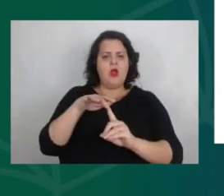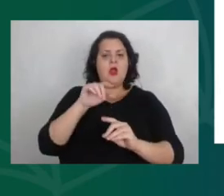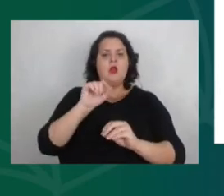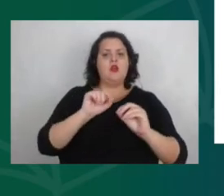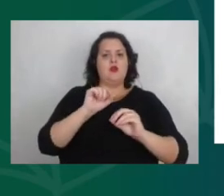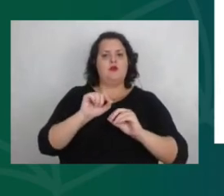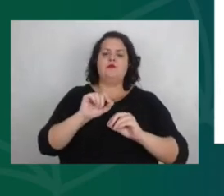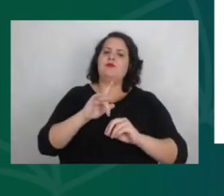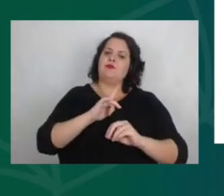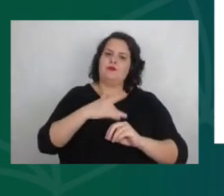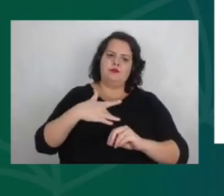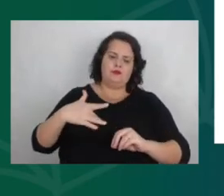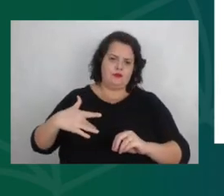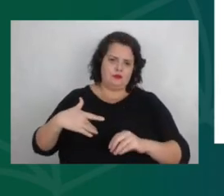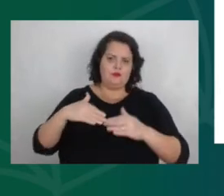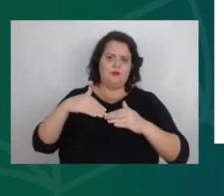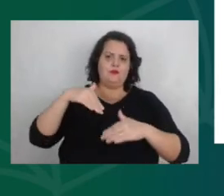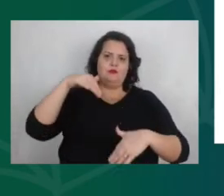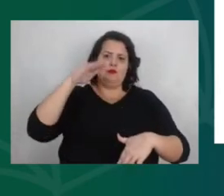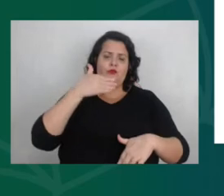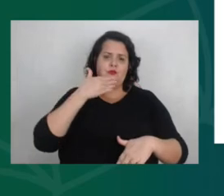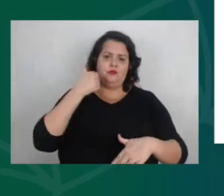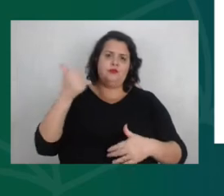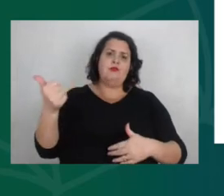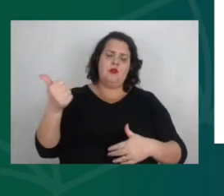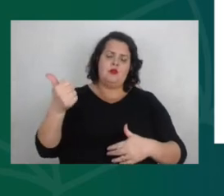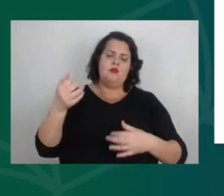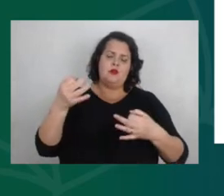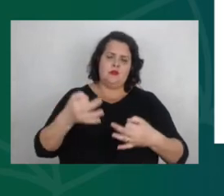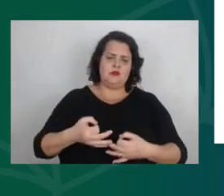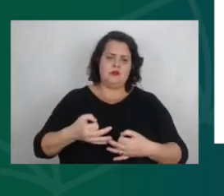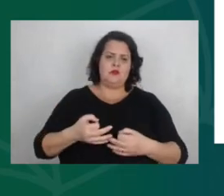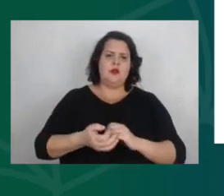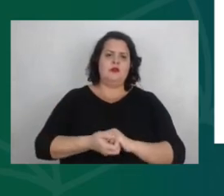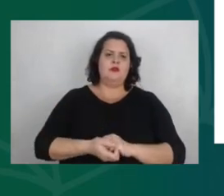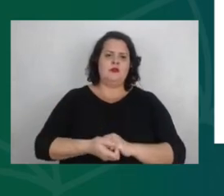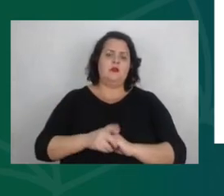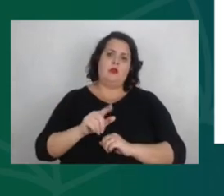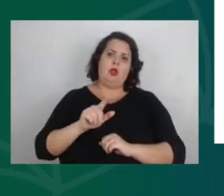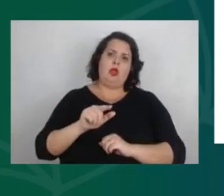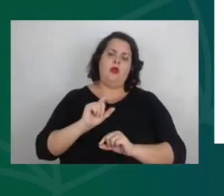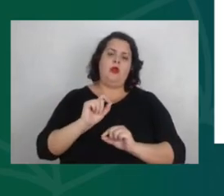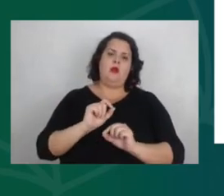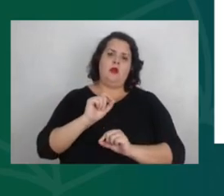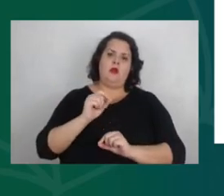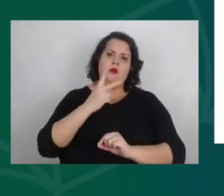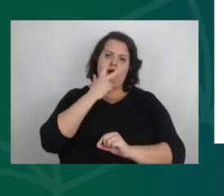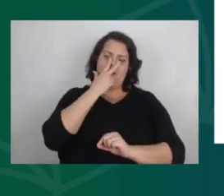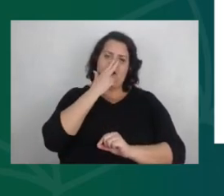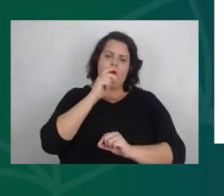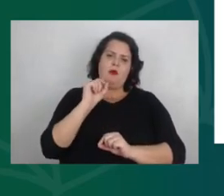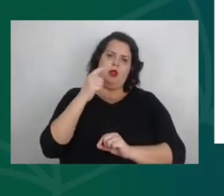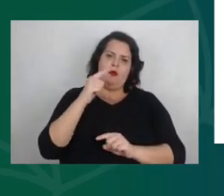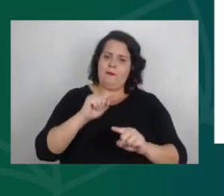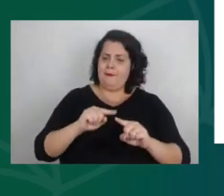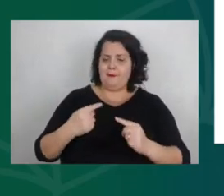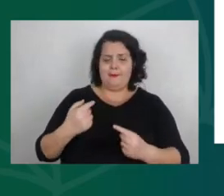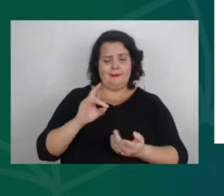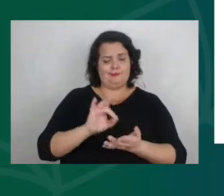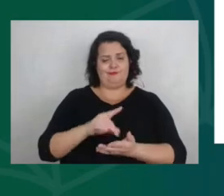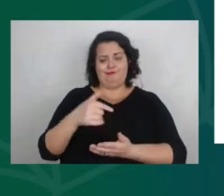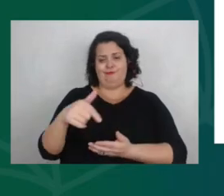será muito mais profícua, muito mais adequada. Né? Isso parece uma questão óbvia, mas infelizmente não é o que a gente vive na